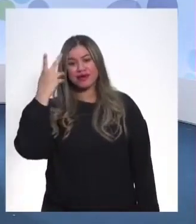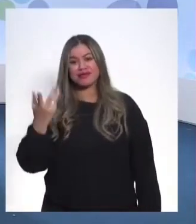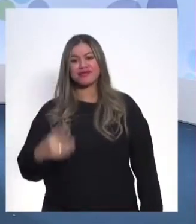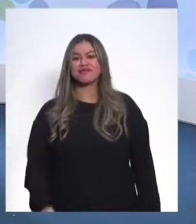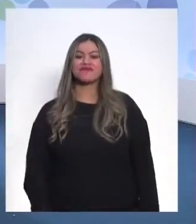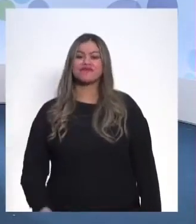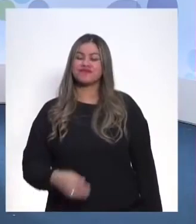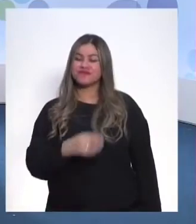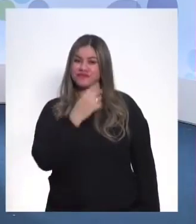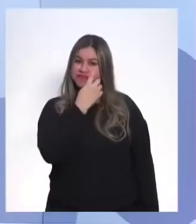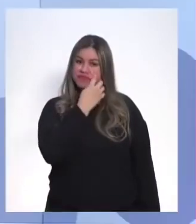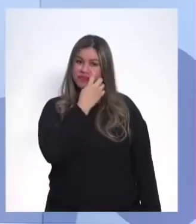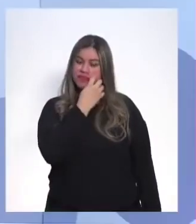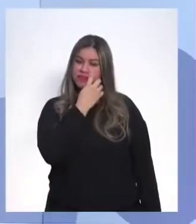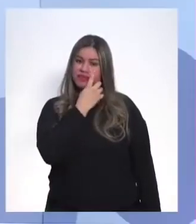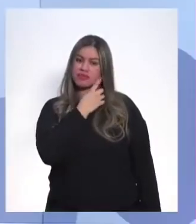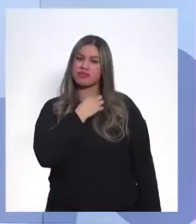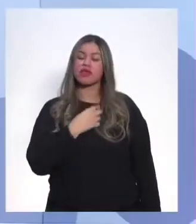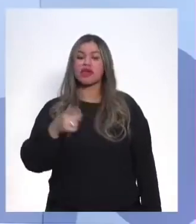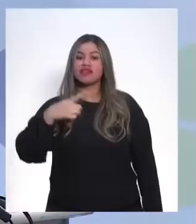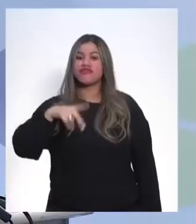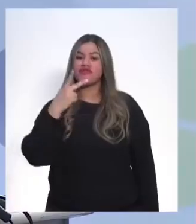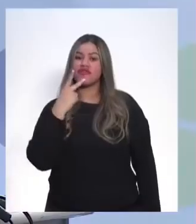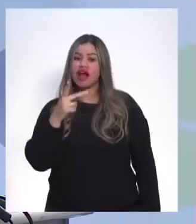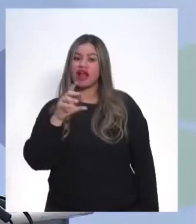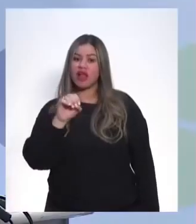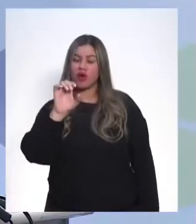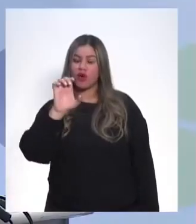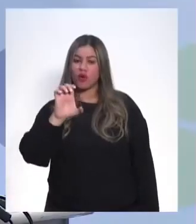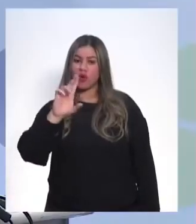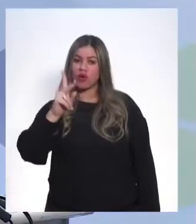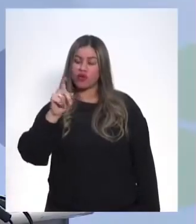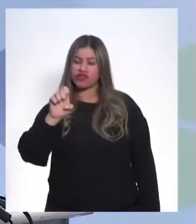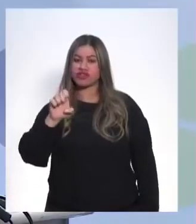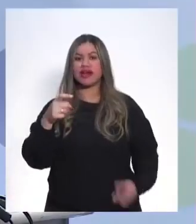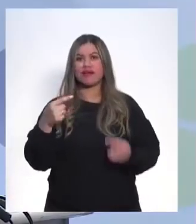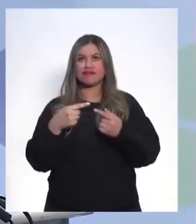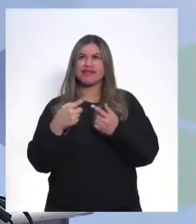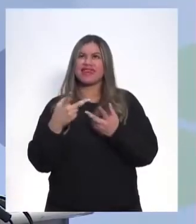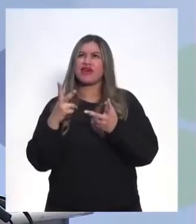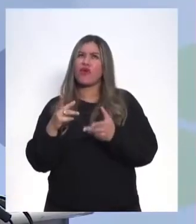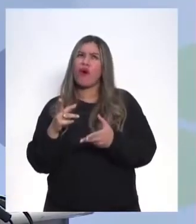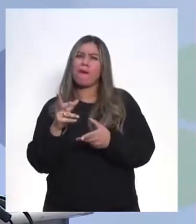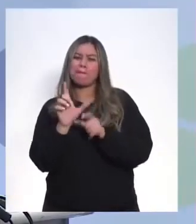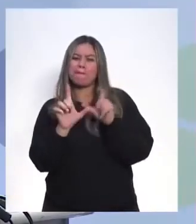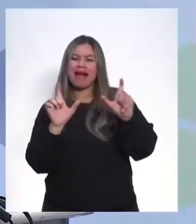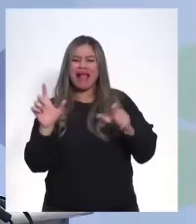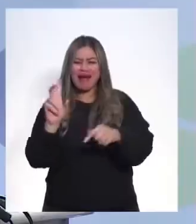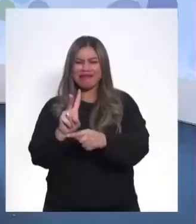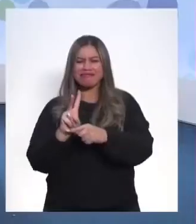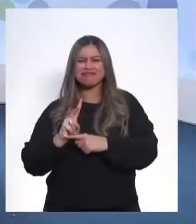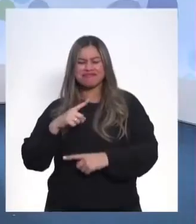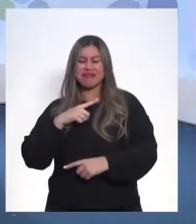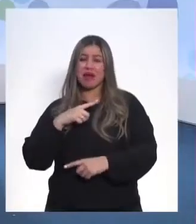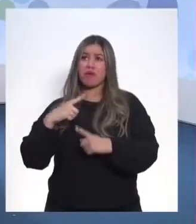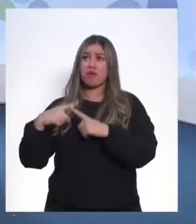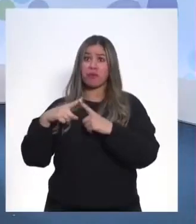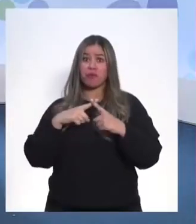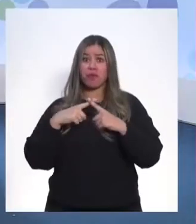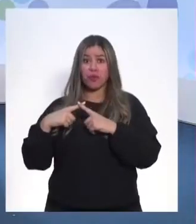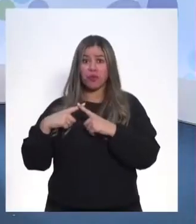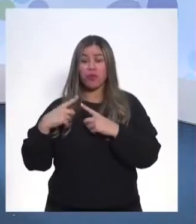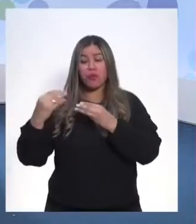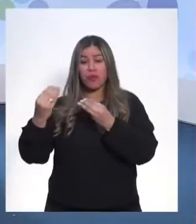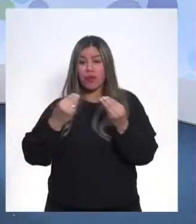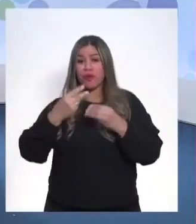fala, né? Pernambuco é oxente. A gente fala hoje porque a gente pegou emprestado, também se apropriou, porque muitos que estão aqui vieram do Nordeste, Sim. né, de